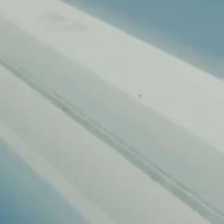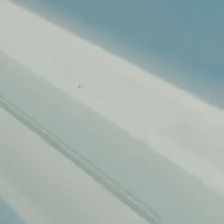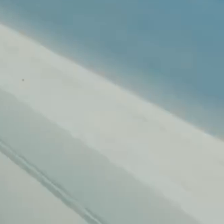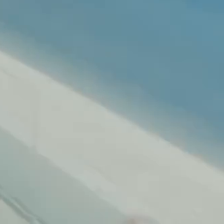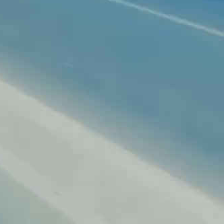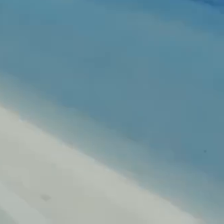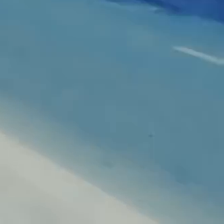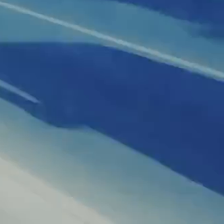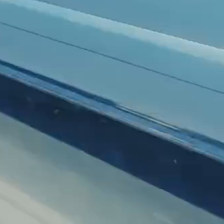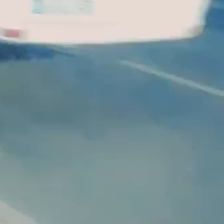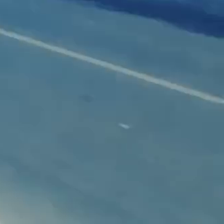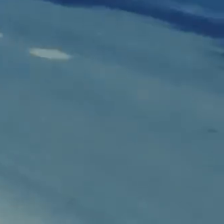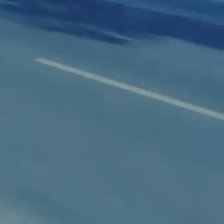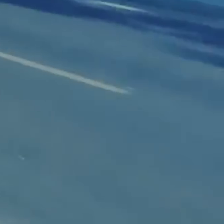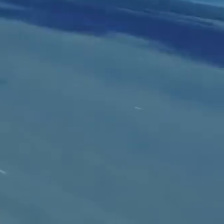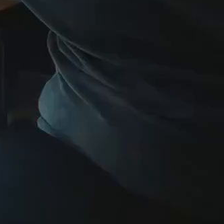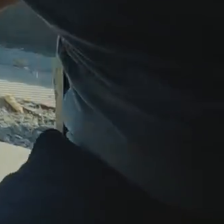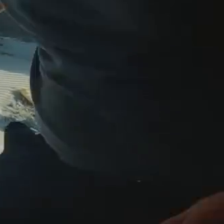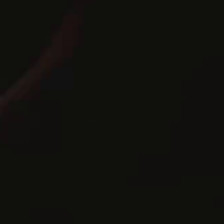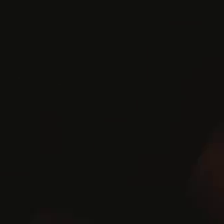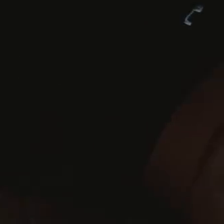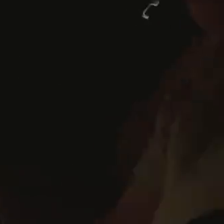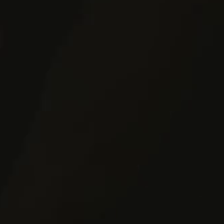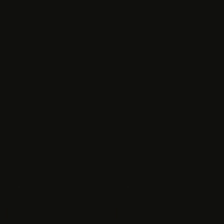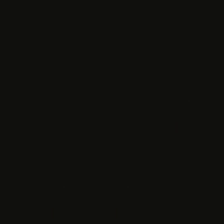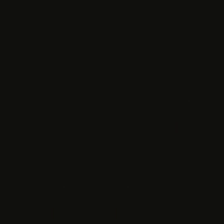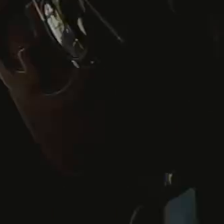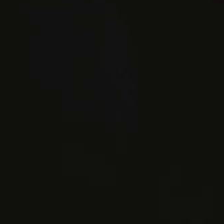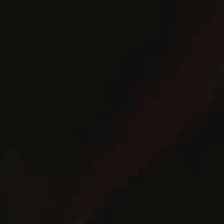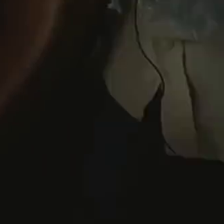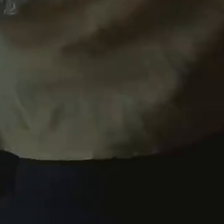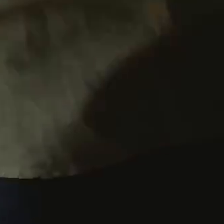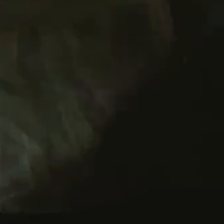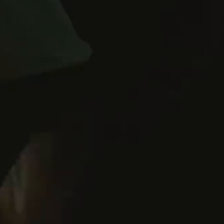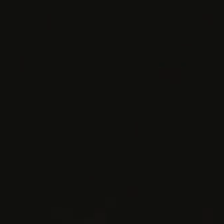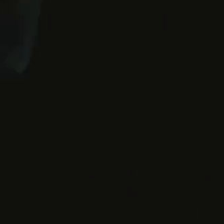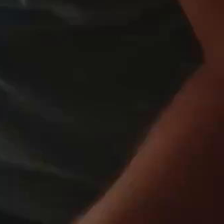O geladeira que eu achei em algum lugar. Primeiro.